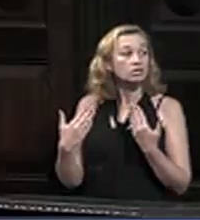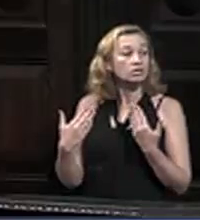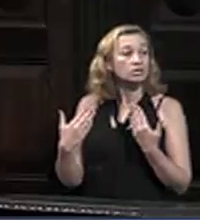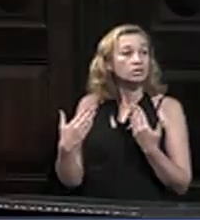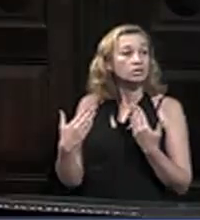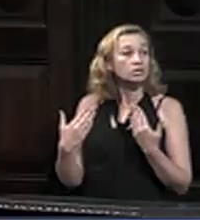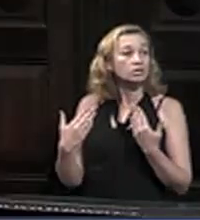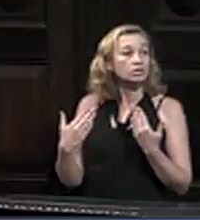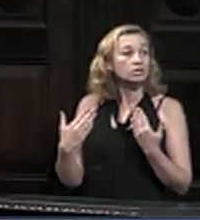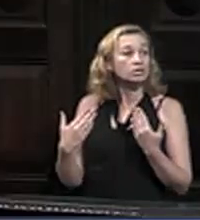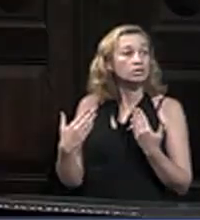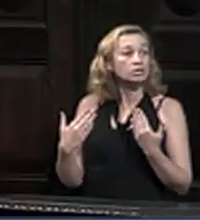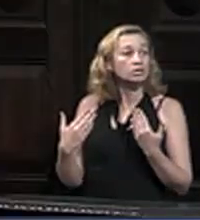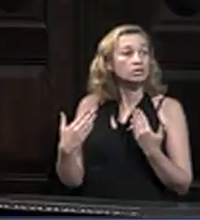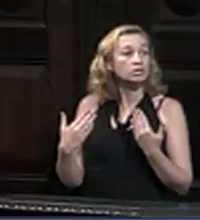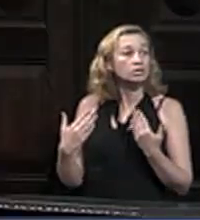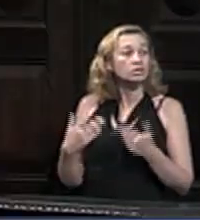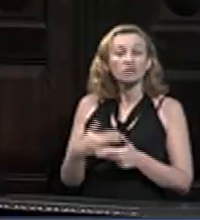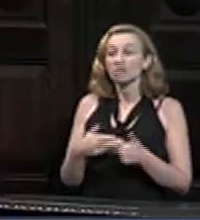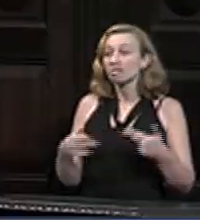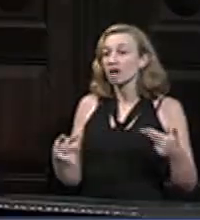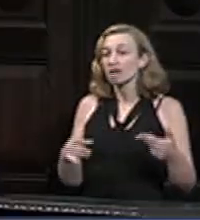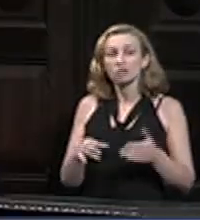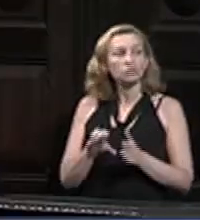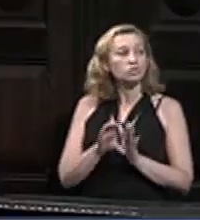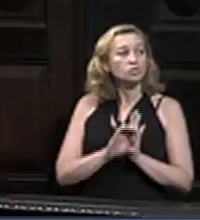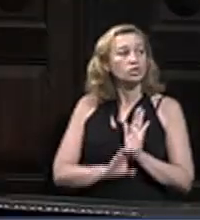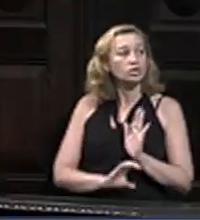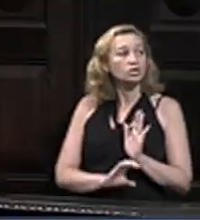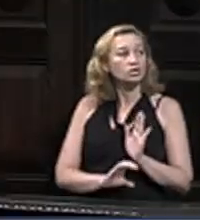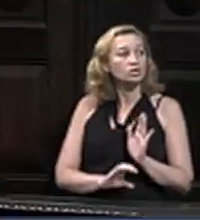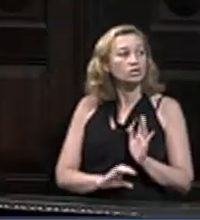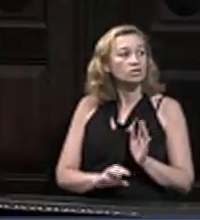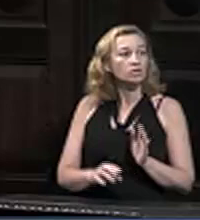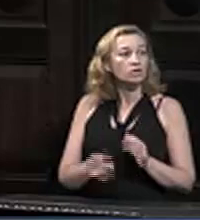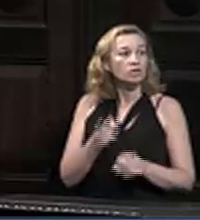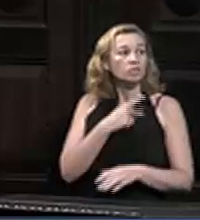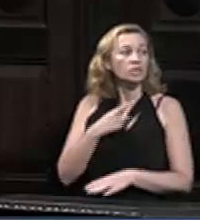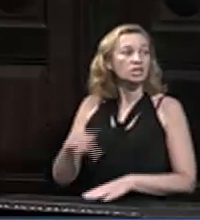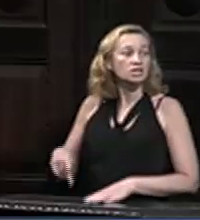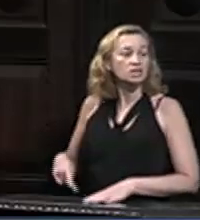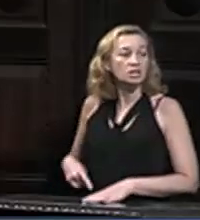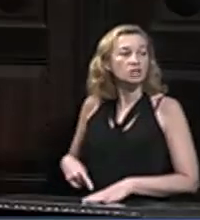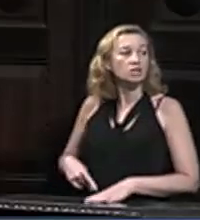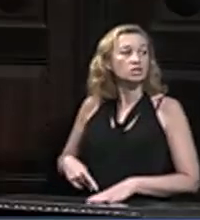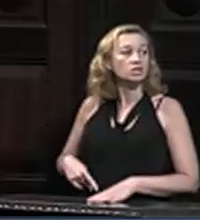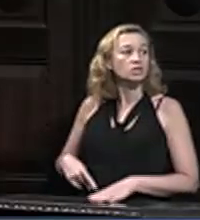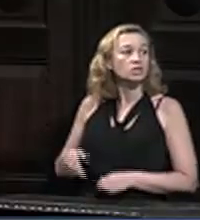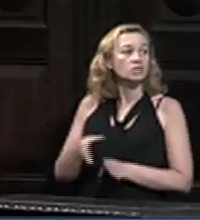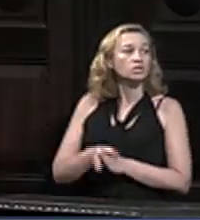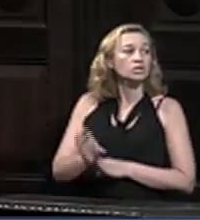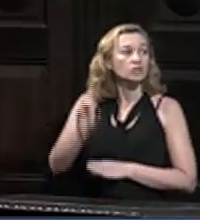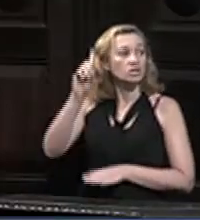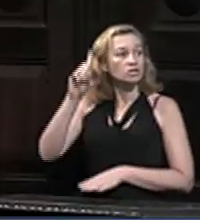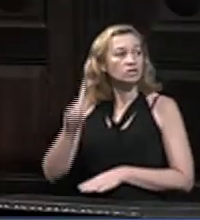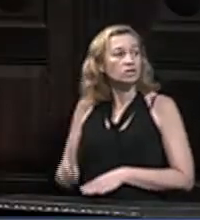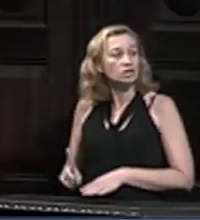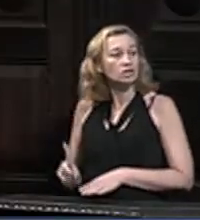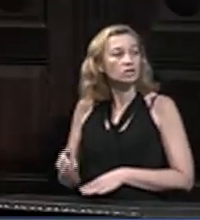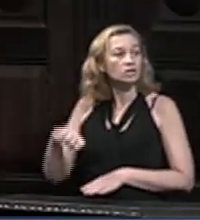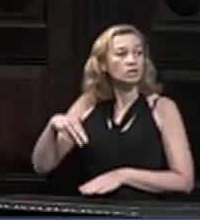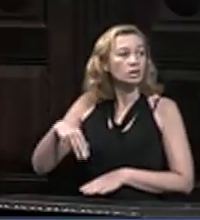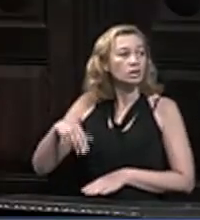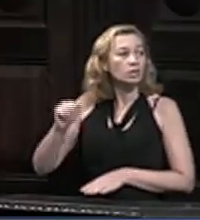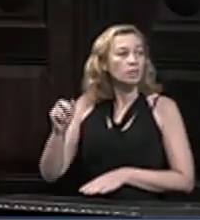com os respectivos currículos. Presidente do Conselho Diretor, Marilena